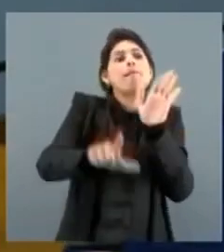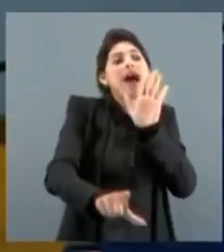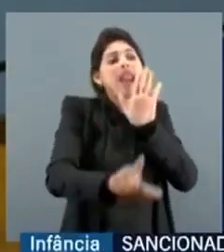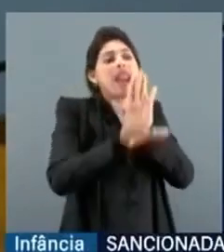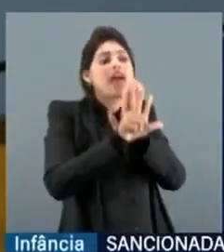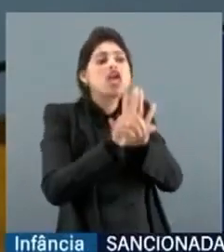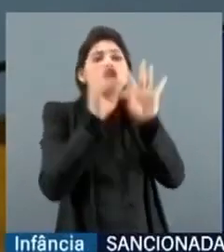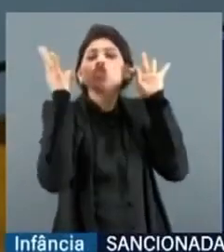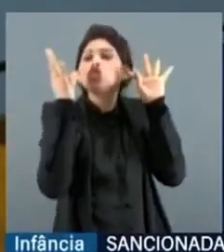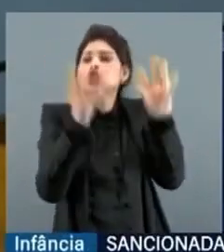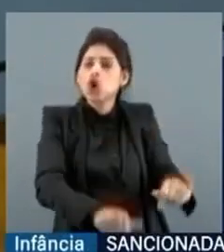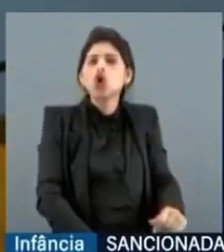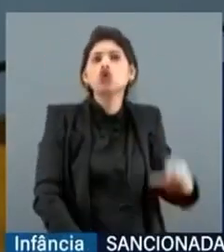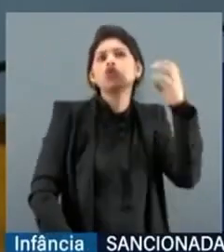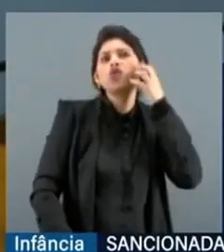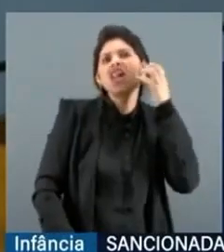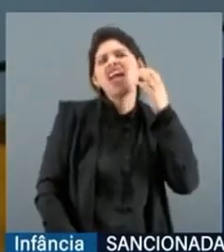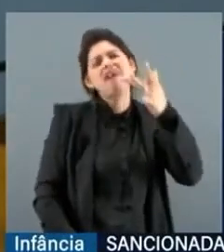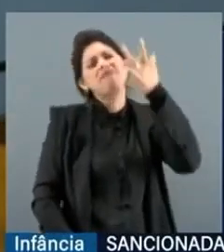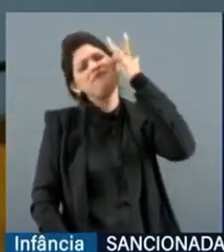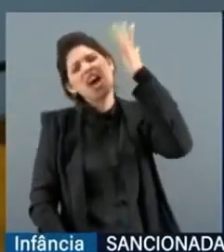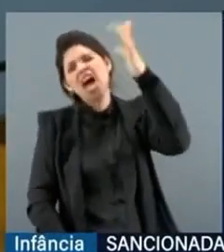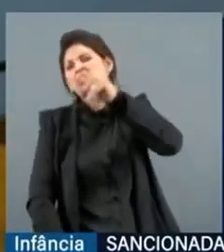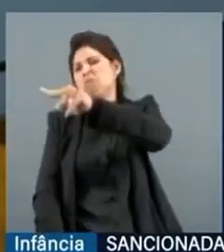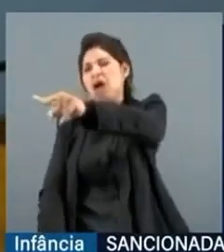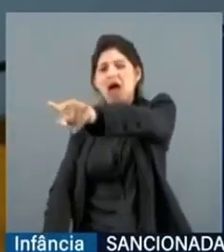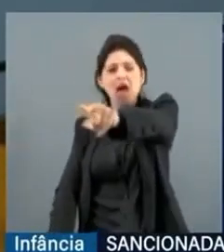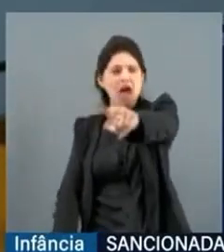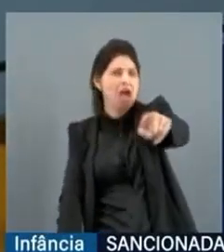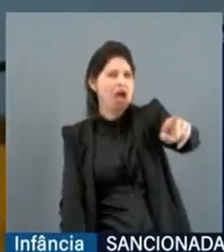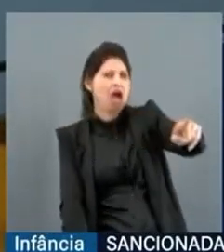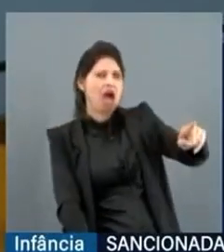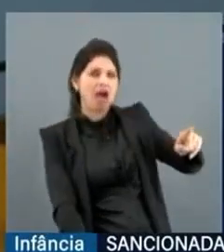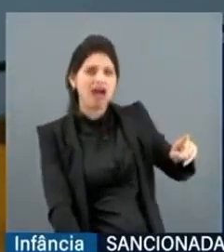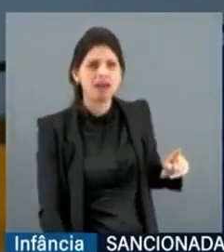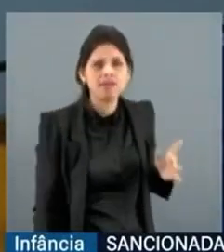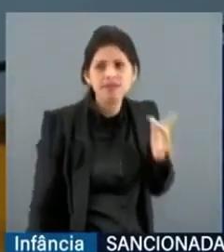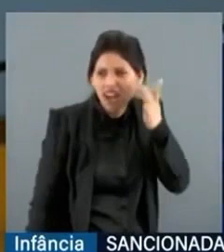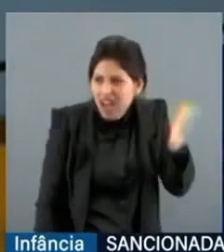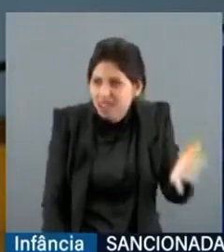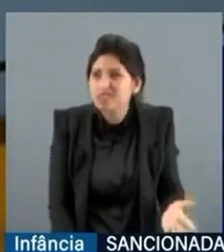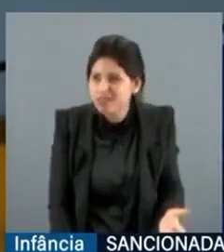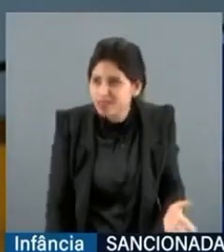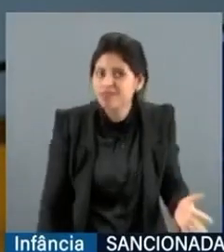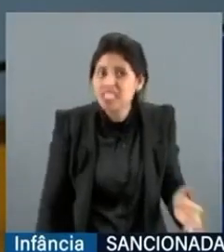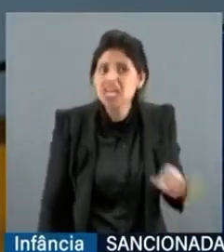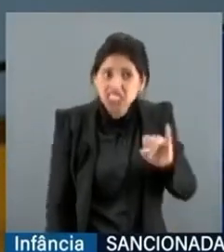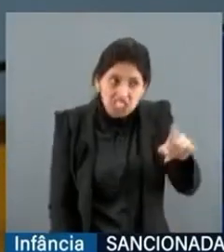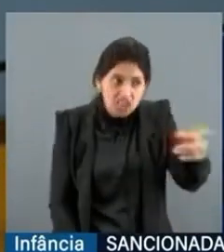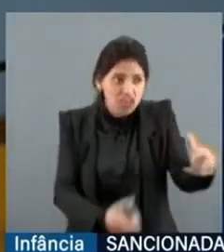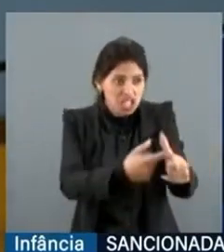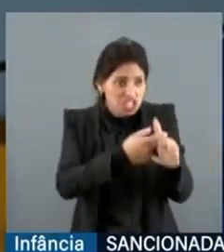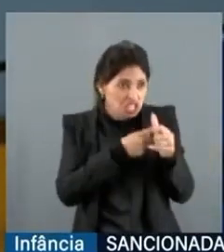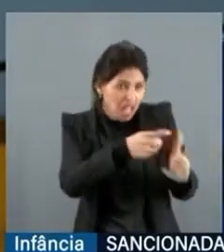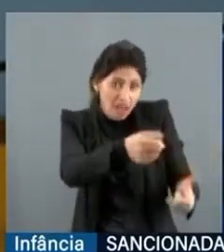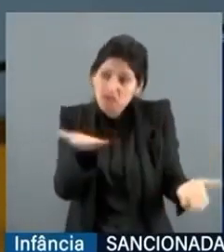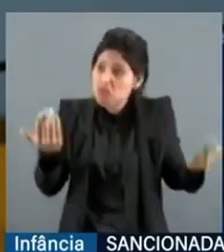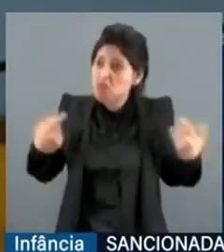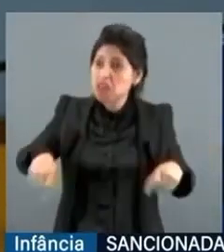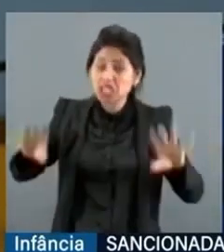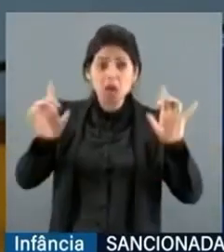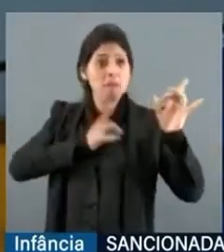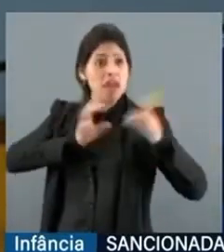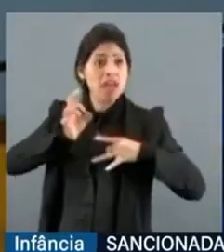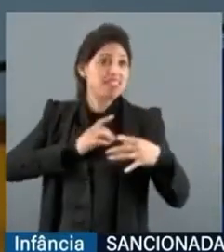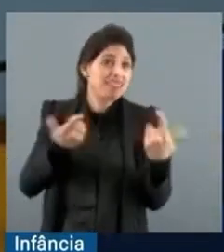os políticos. É muito fácil apontar o dedo. E eu até acho que quem não deve não tem que temer nada. Então, o senhor está aqui simplesmente porque você, como